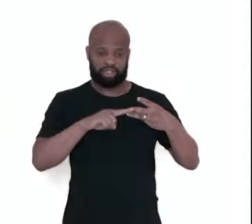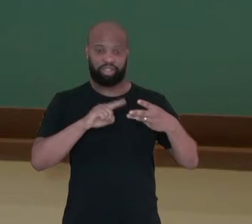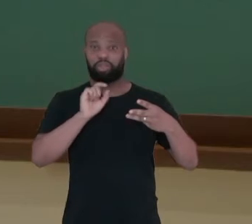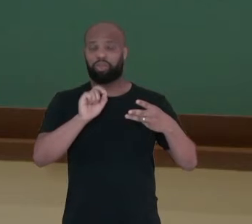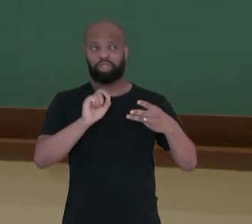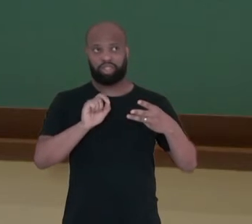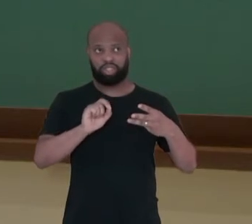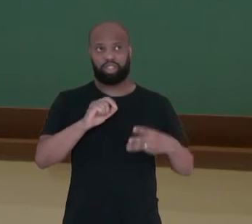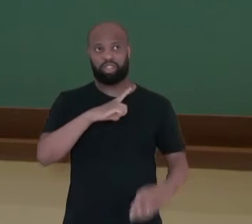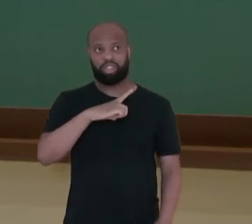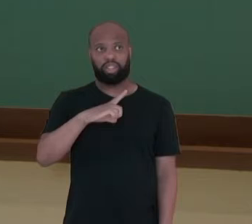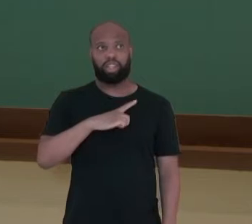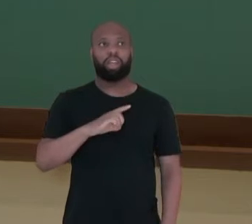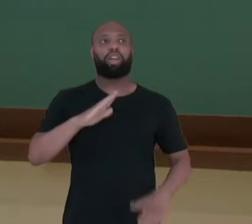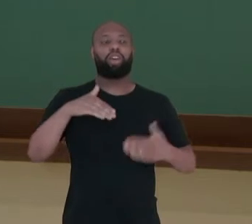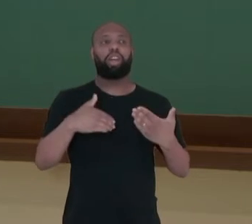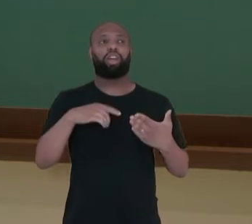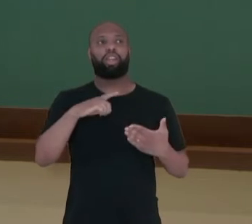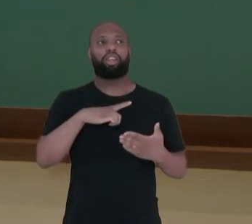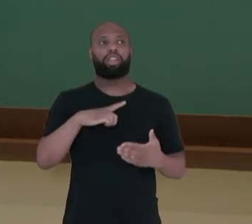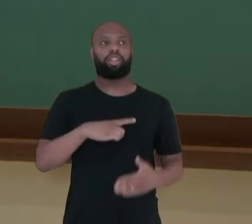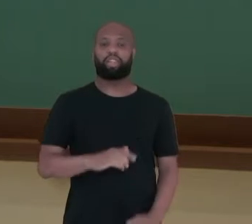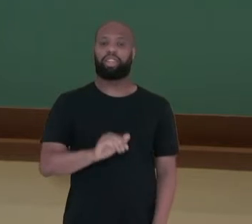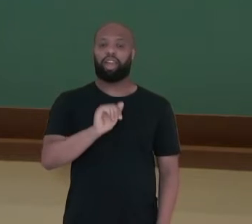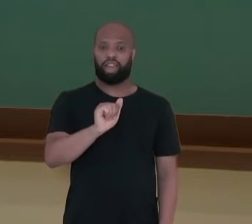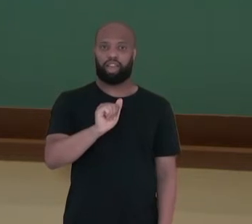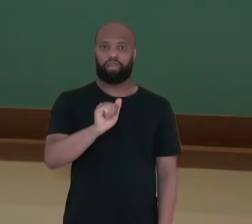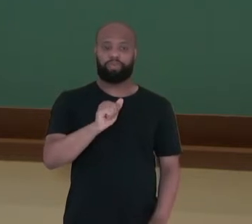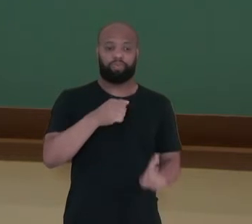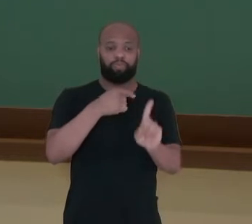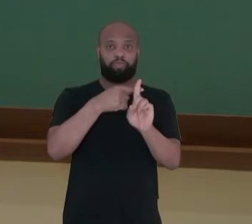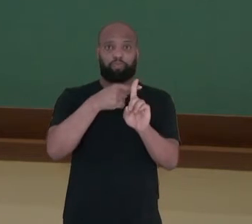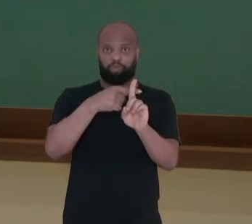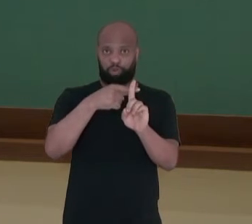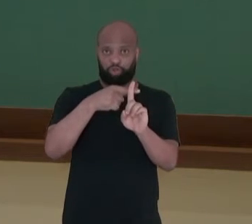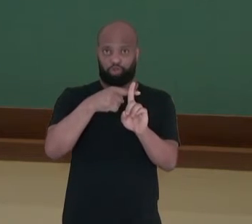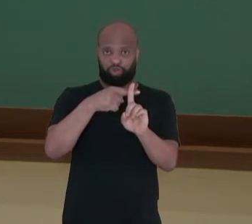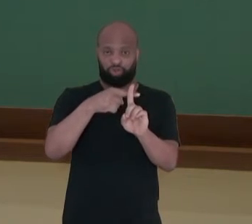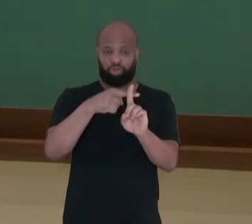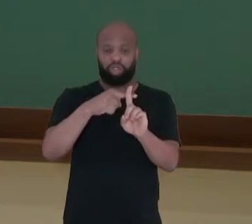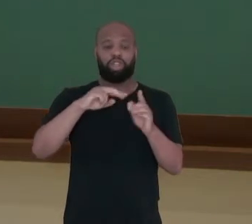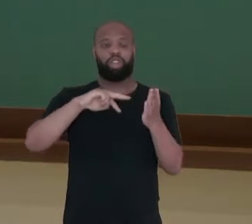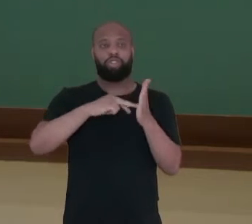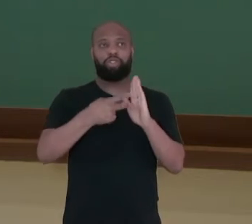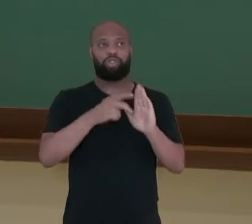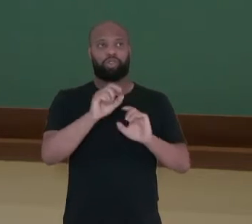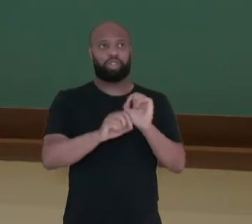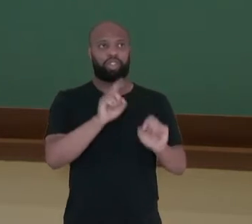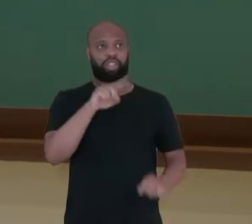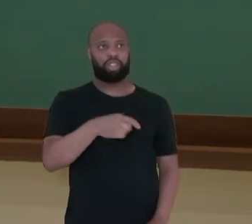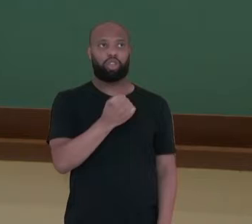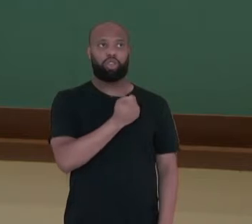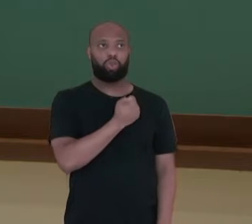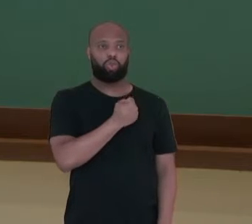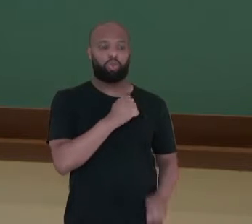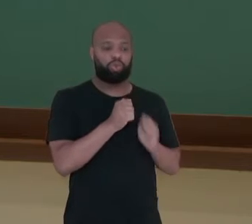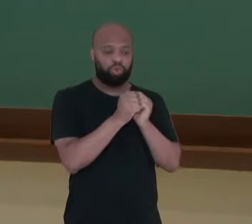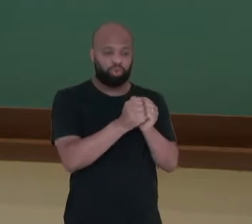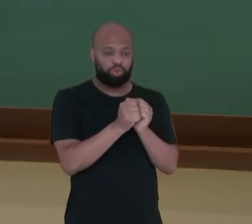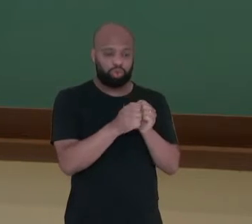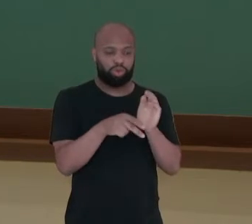gente viu, elas têm o A maior que zero. Então, o A é o coeficiente que acompanha o x ao